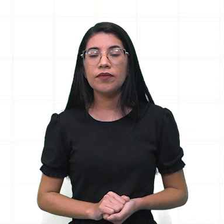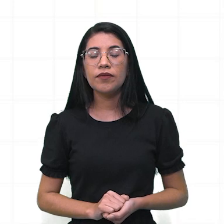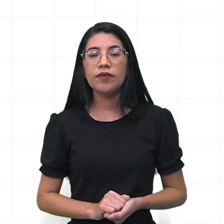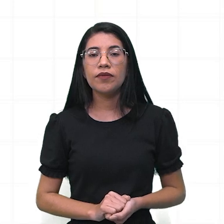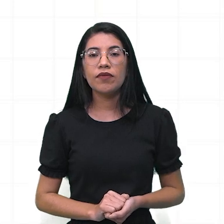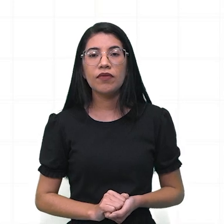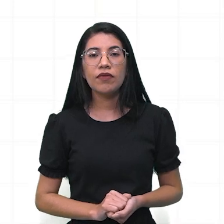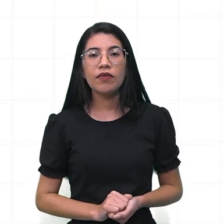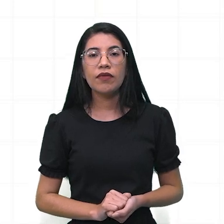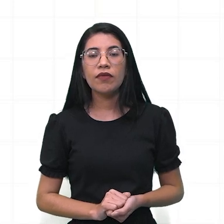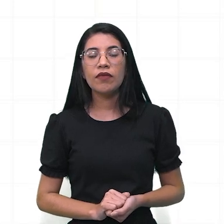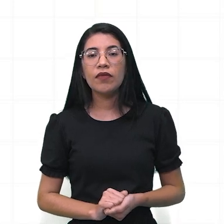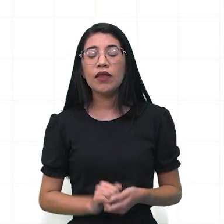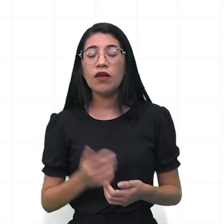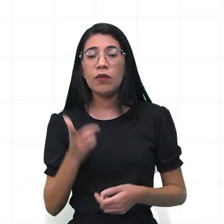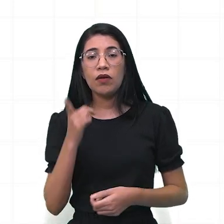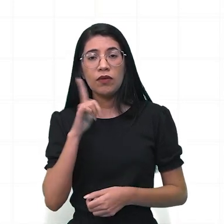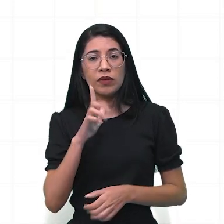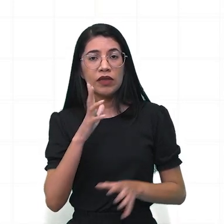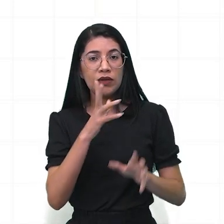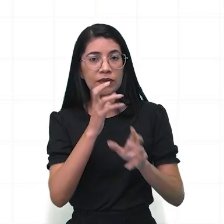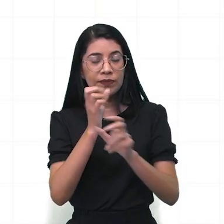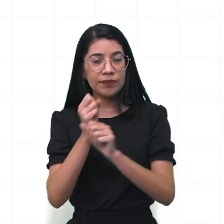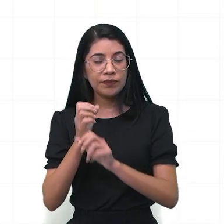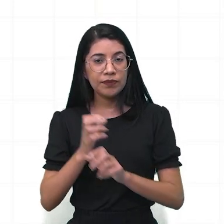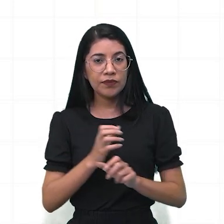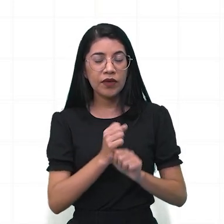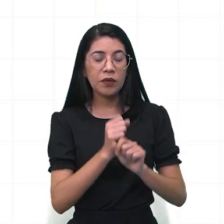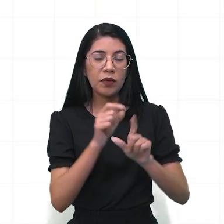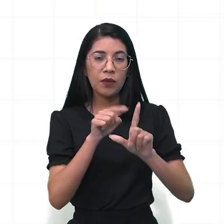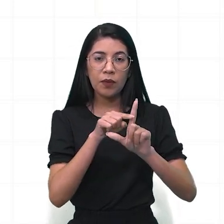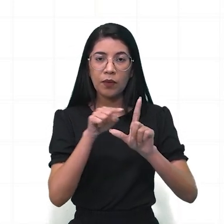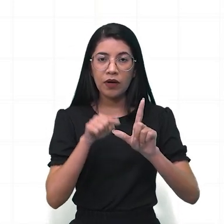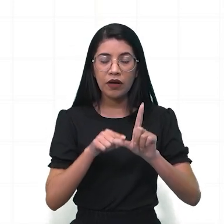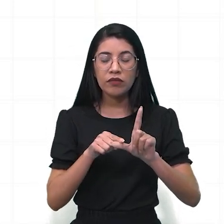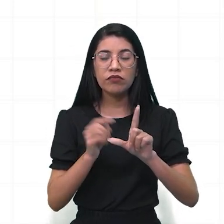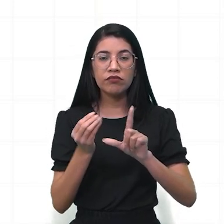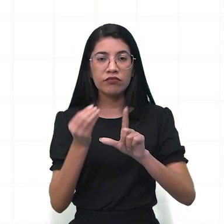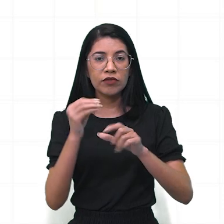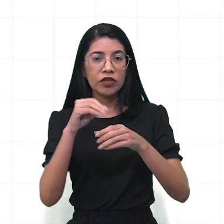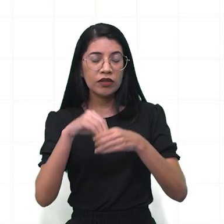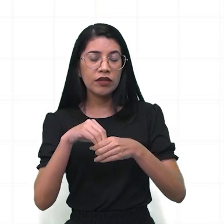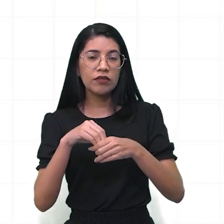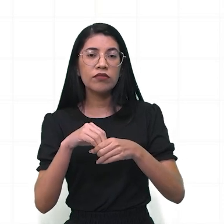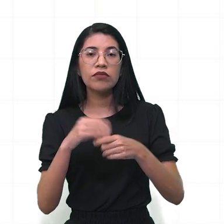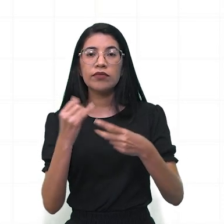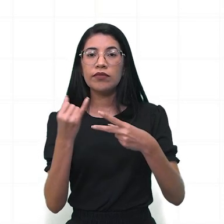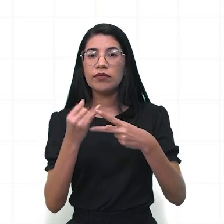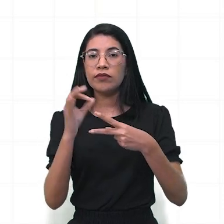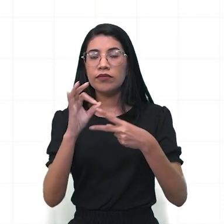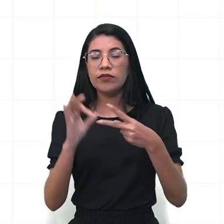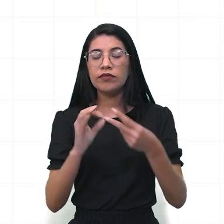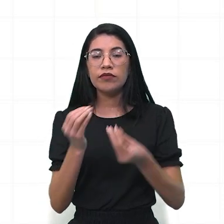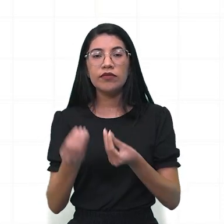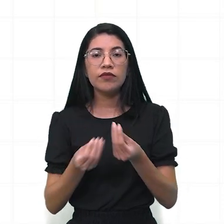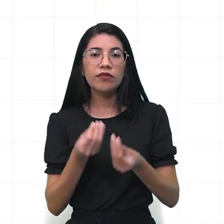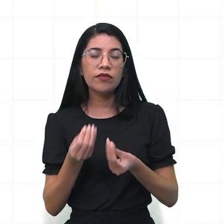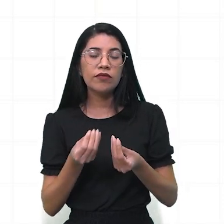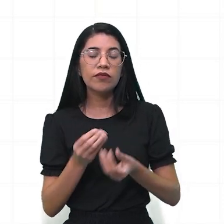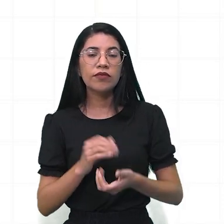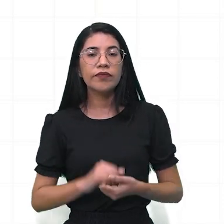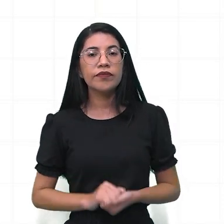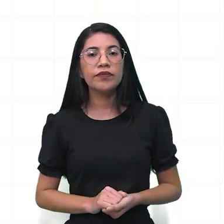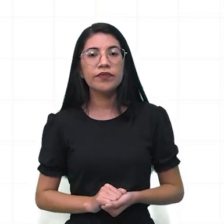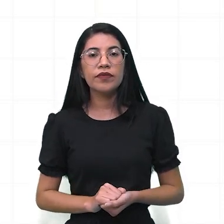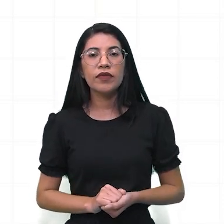para a gente fazer esse somatório, ou seja, para somar os ângulos internos, né? Ó, soma